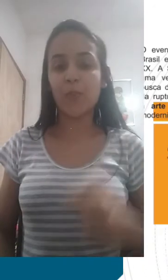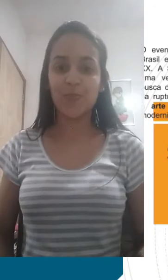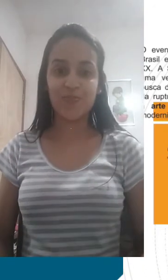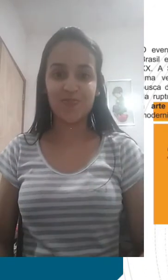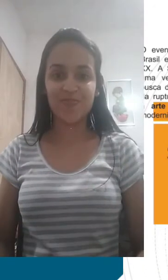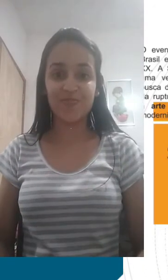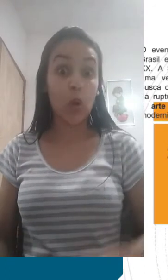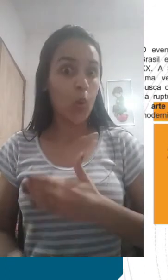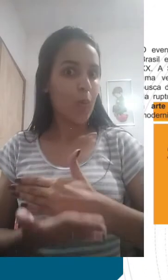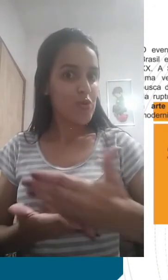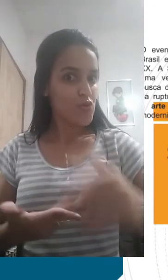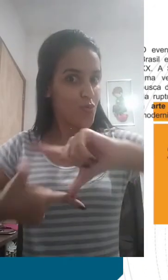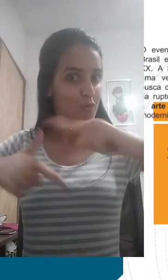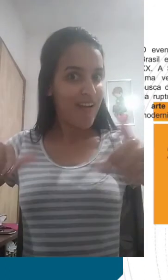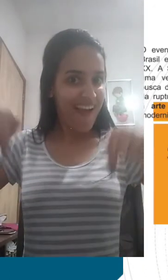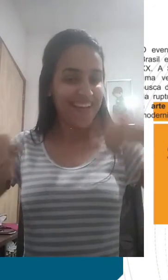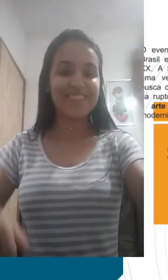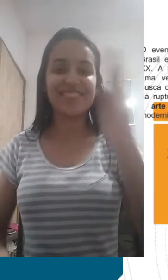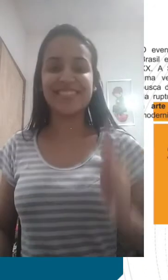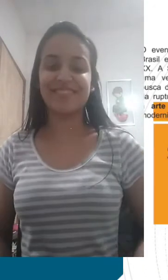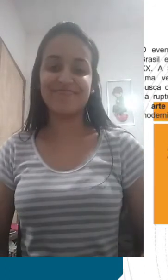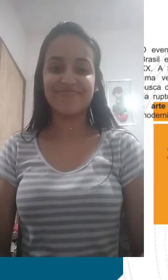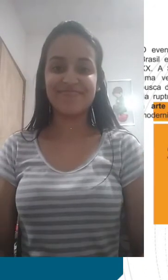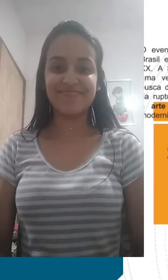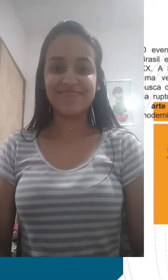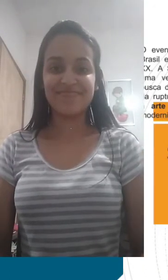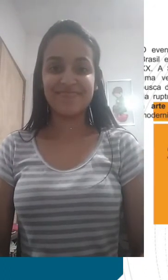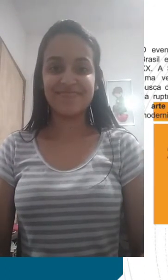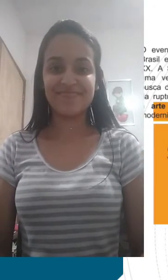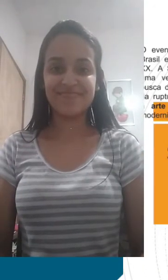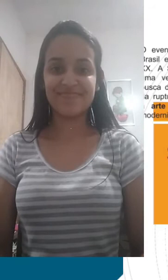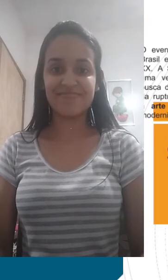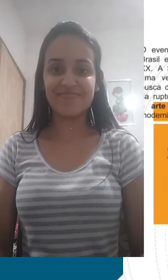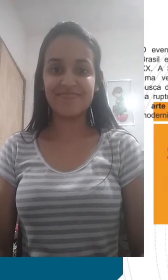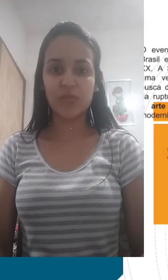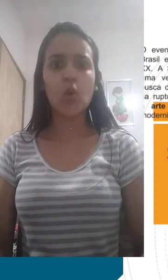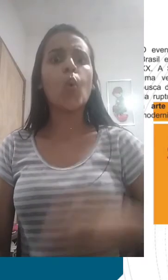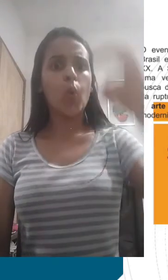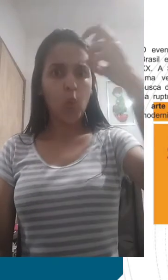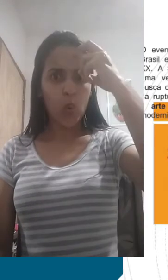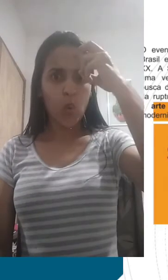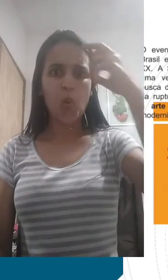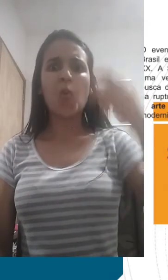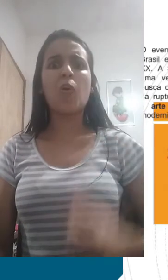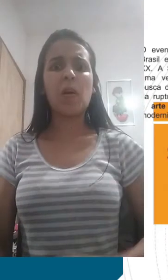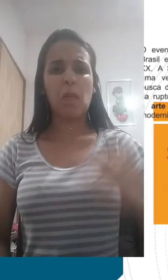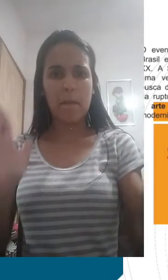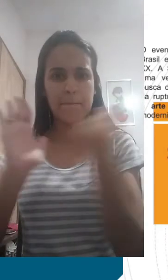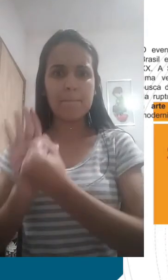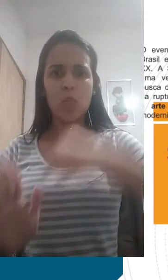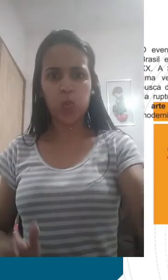modernismo no Brasil e tornou-se referência cultural do século XX. A Semana de Arte